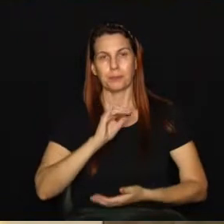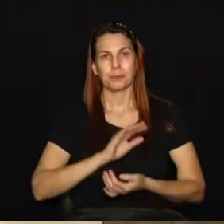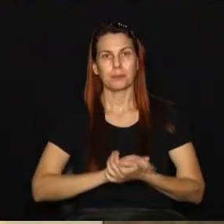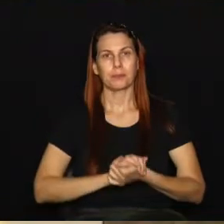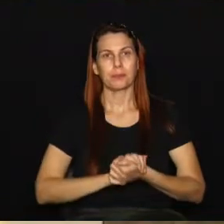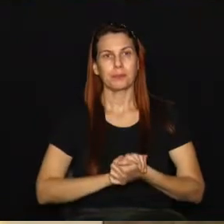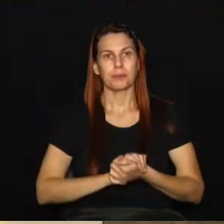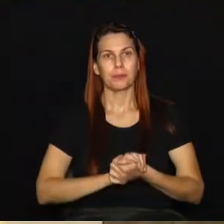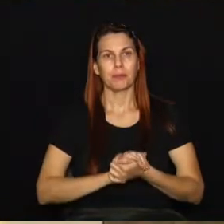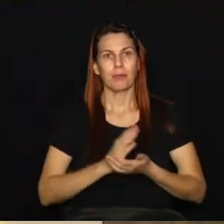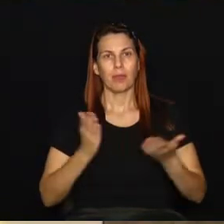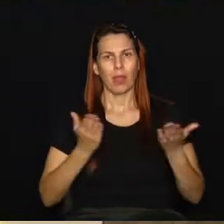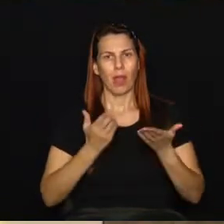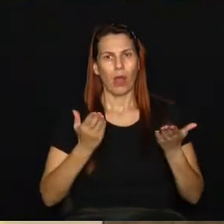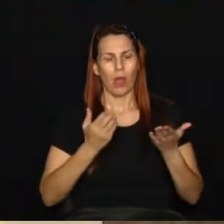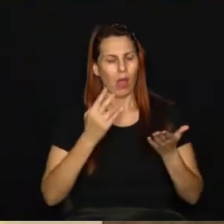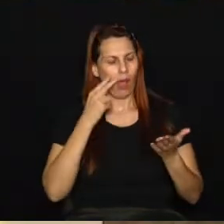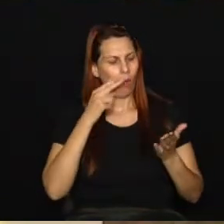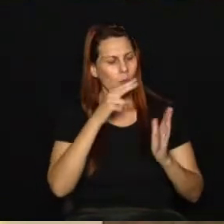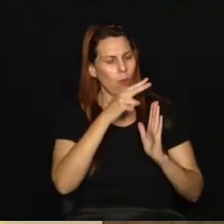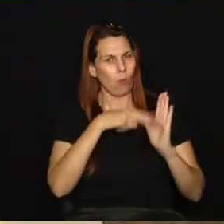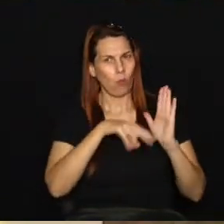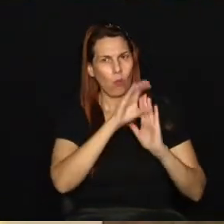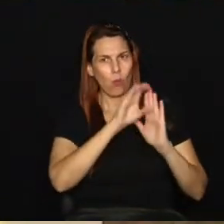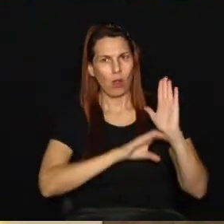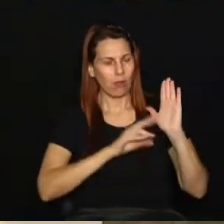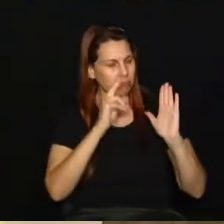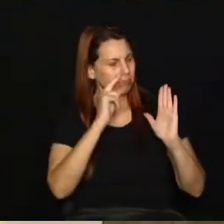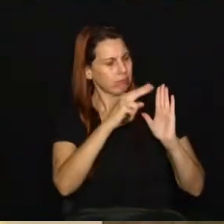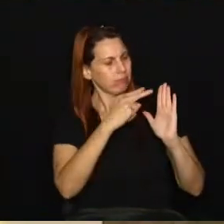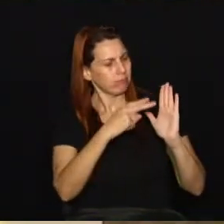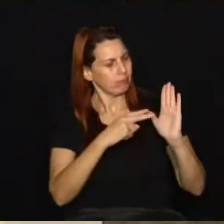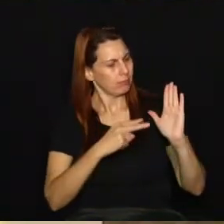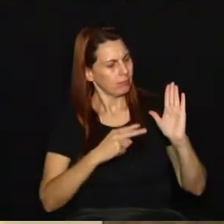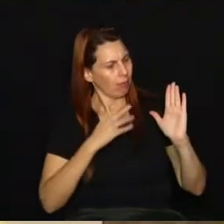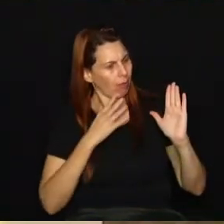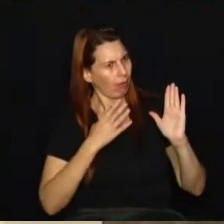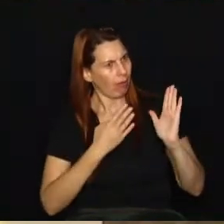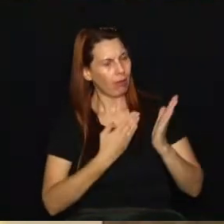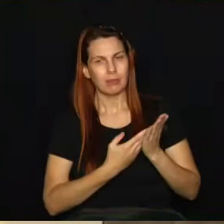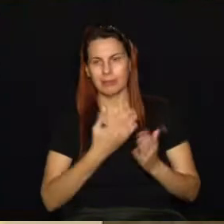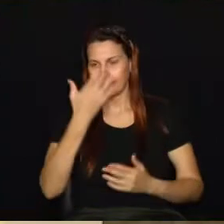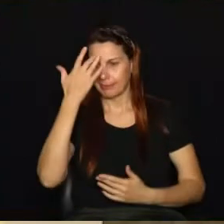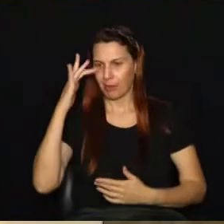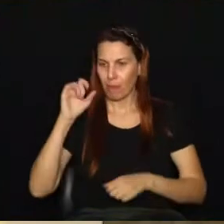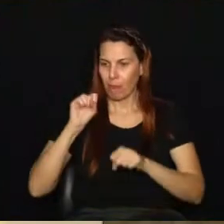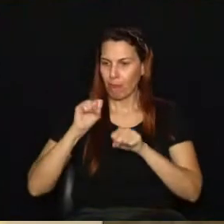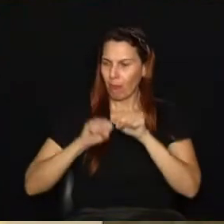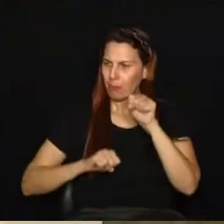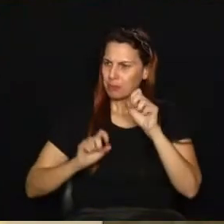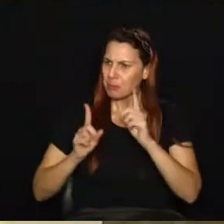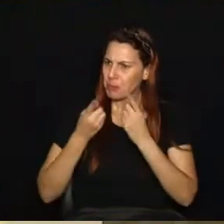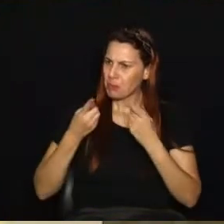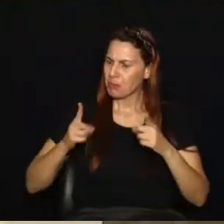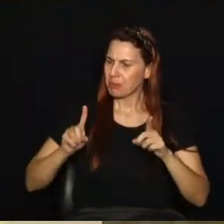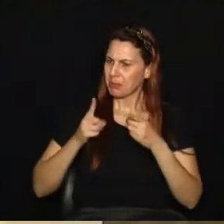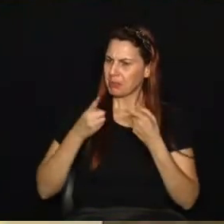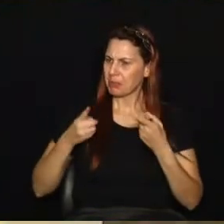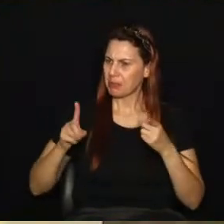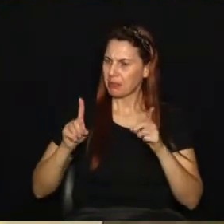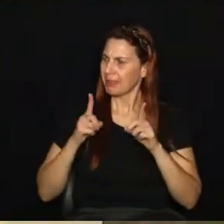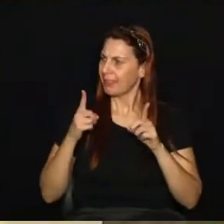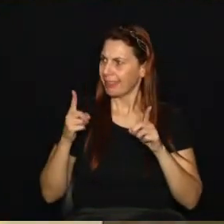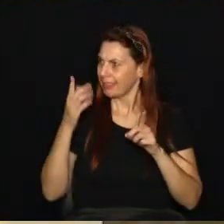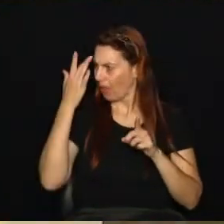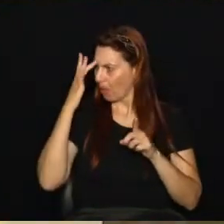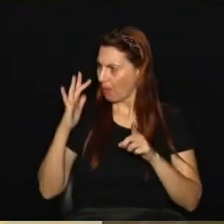Agora que, depois que eu li o currículo todo dele, eu não sabia dessa formação, né, em música. Não, e